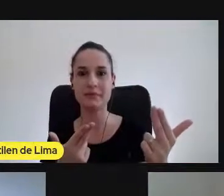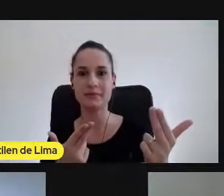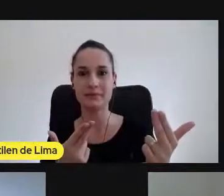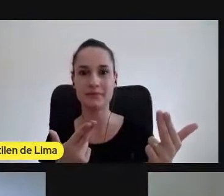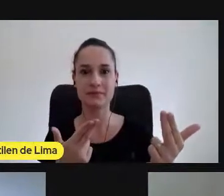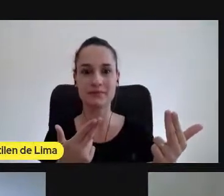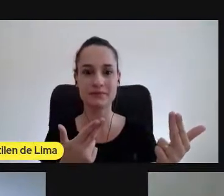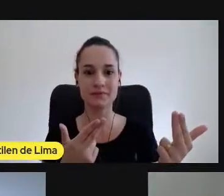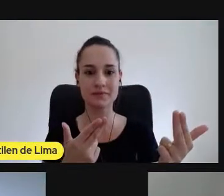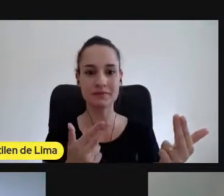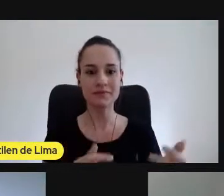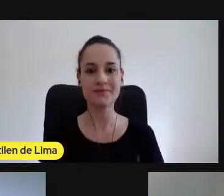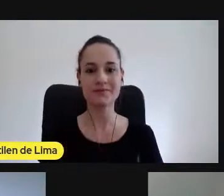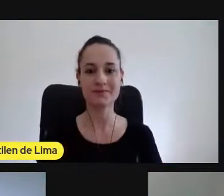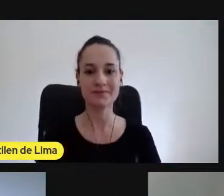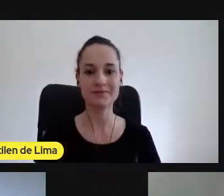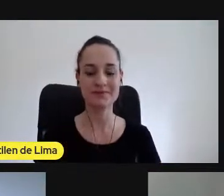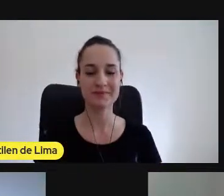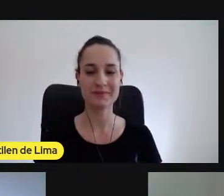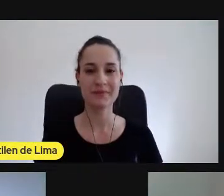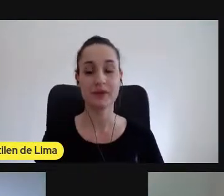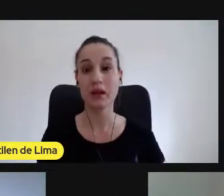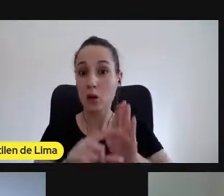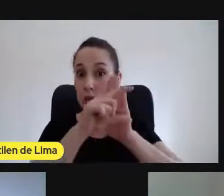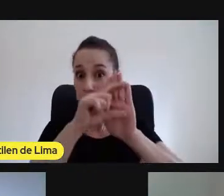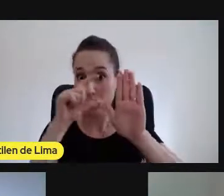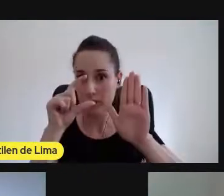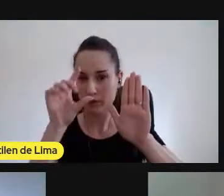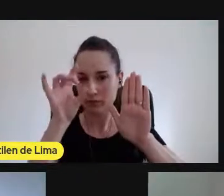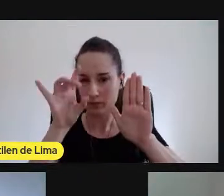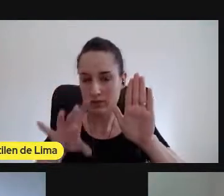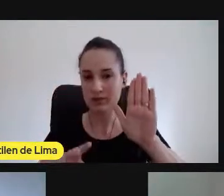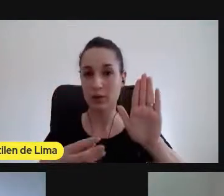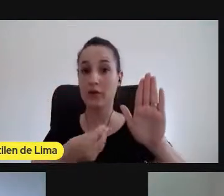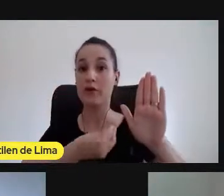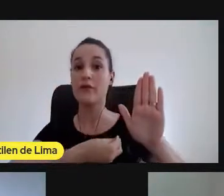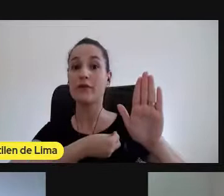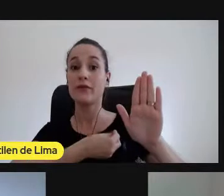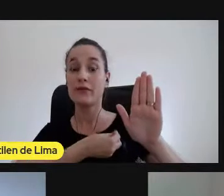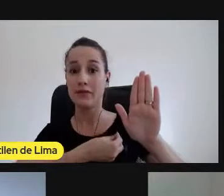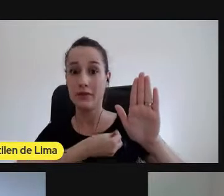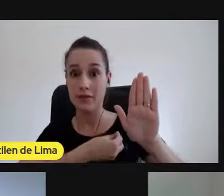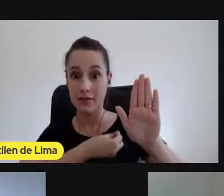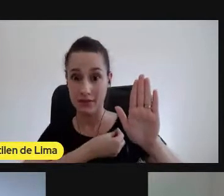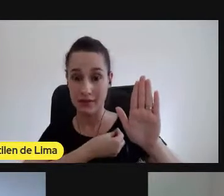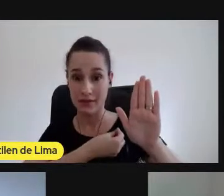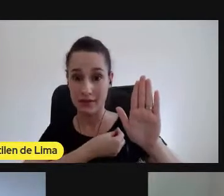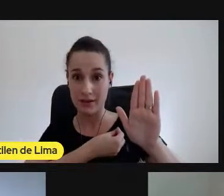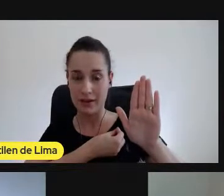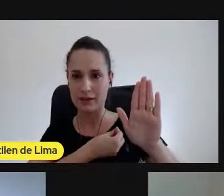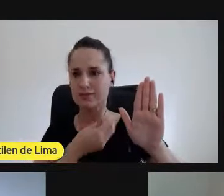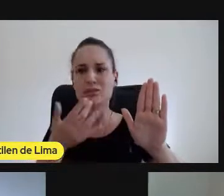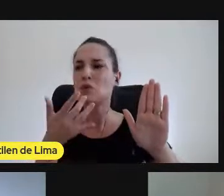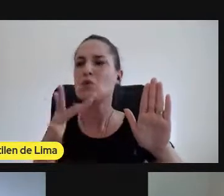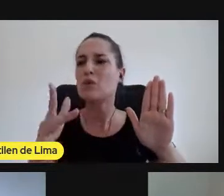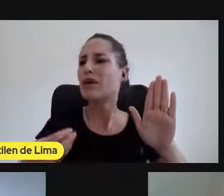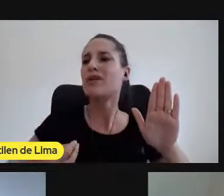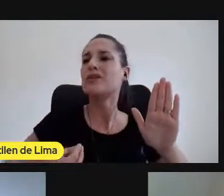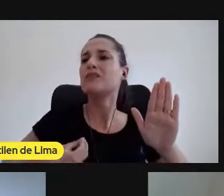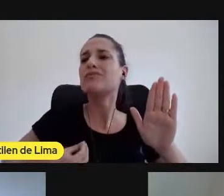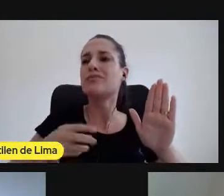Sobre, enfim, tem um trecho assim, viver sem saber o que é a vida, será viver?